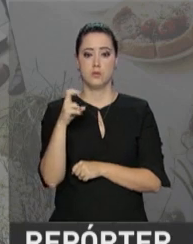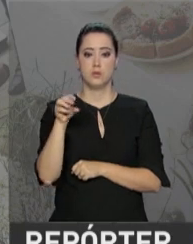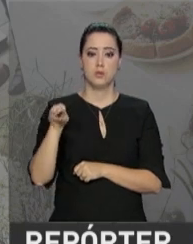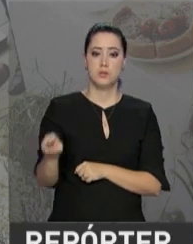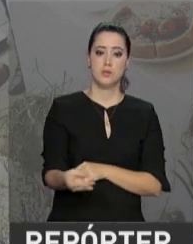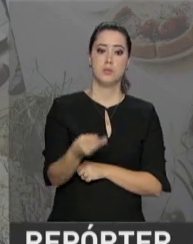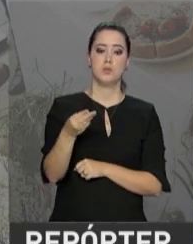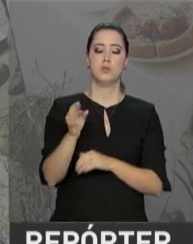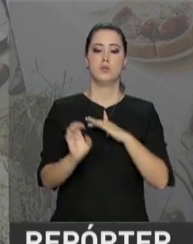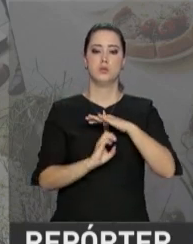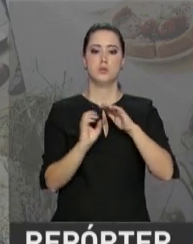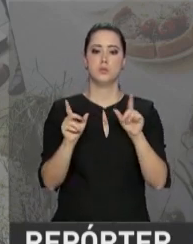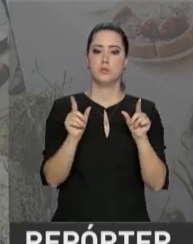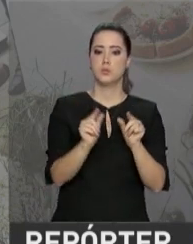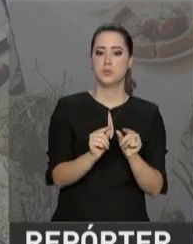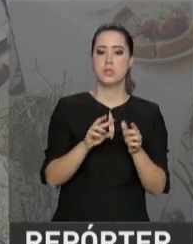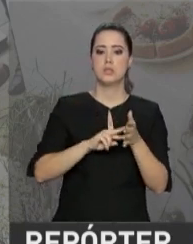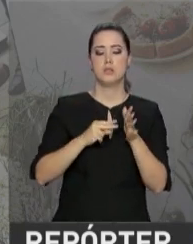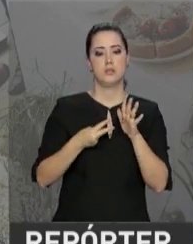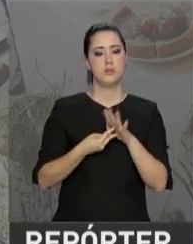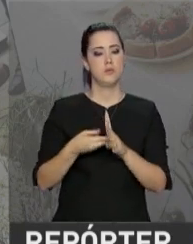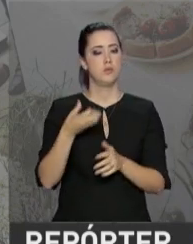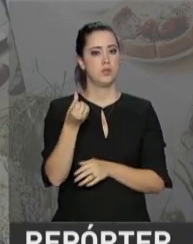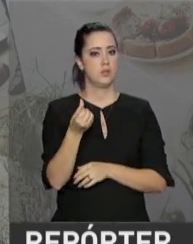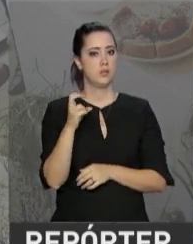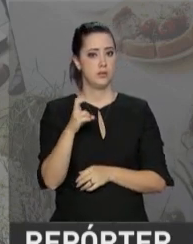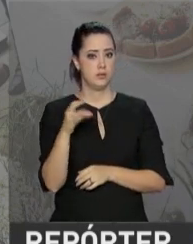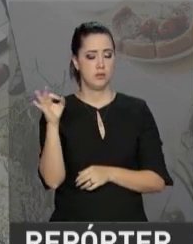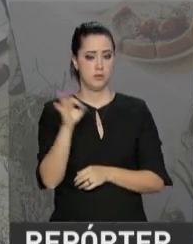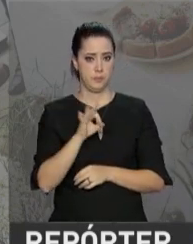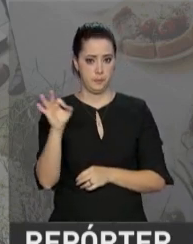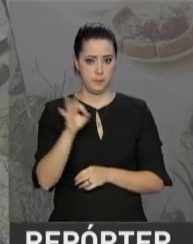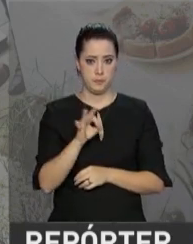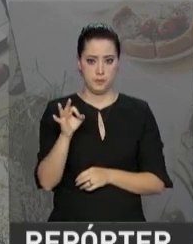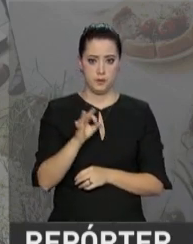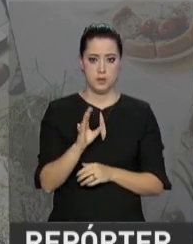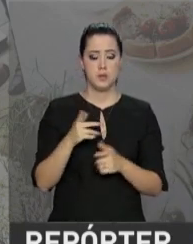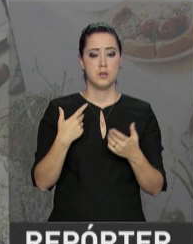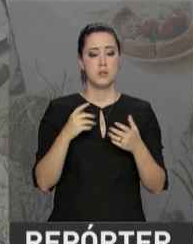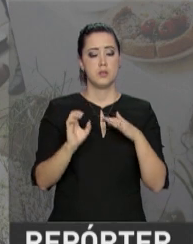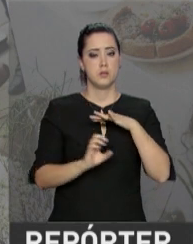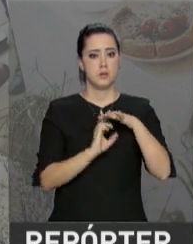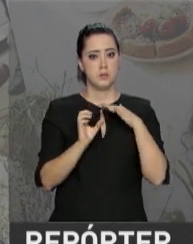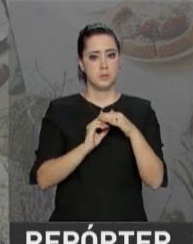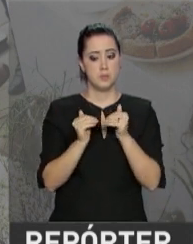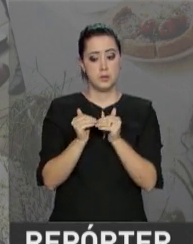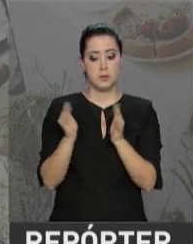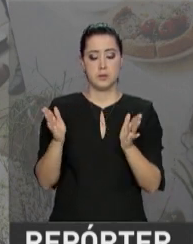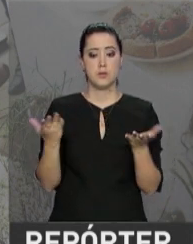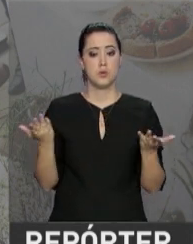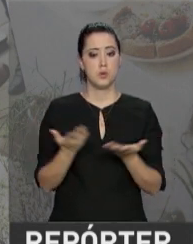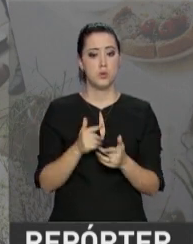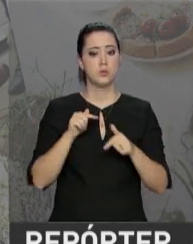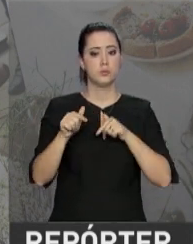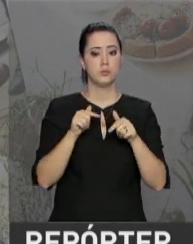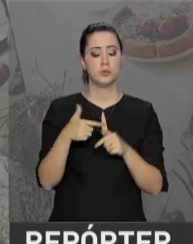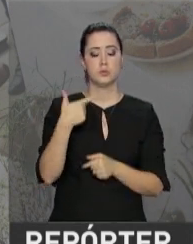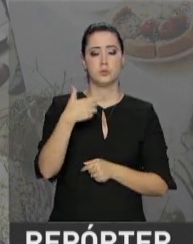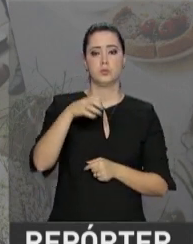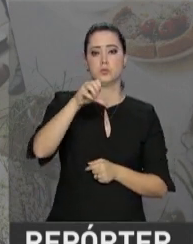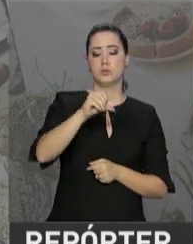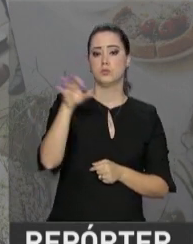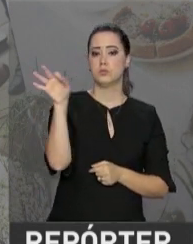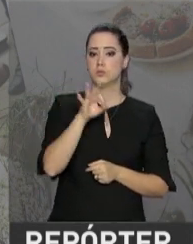empresas elas representam 65 por cento dos estabelecimentos ativos e empregam 29%